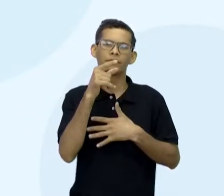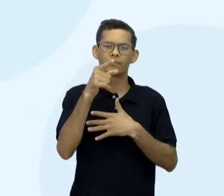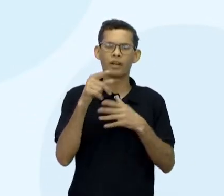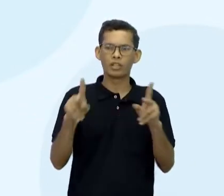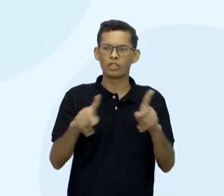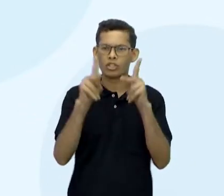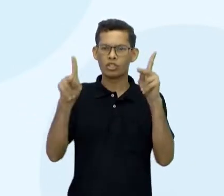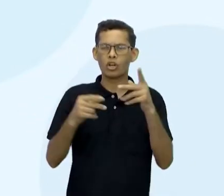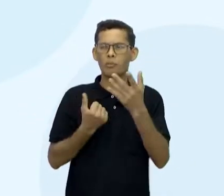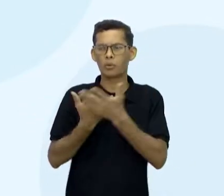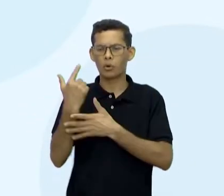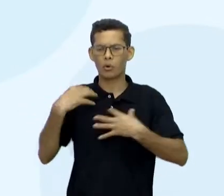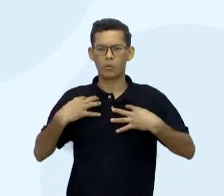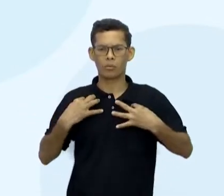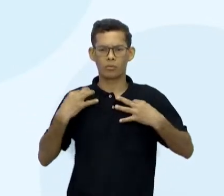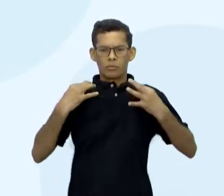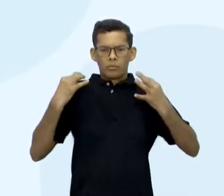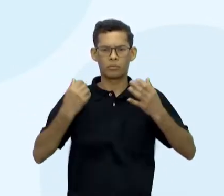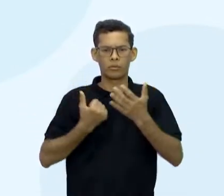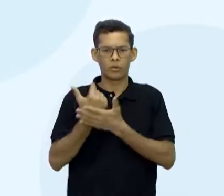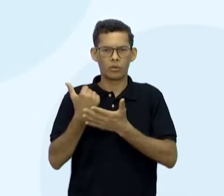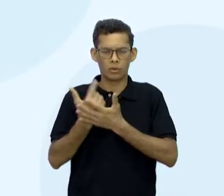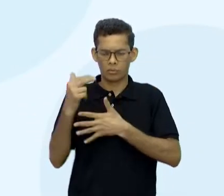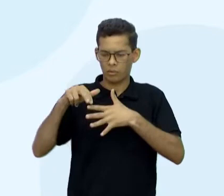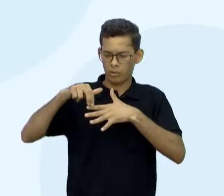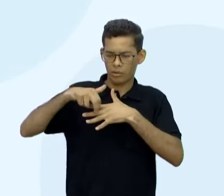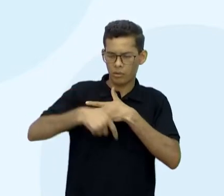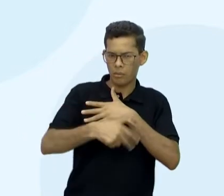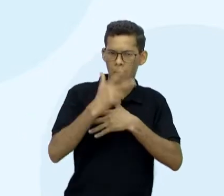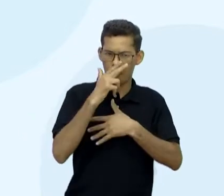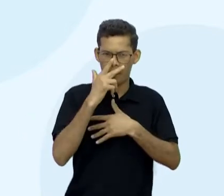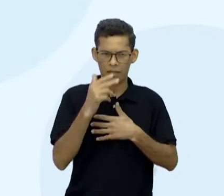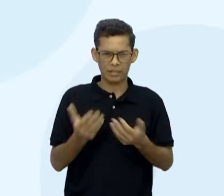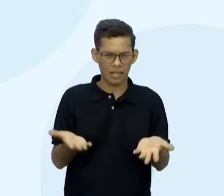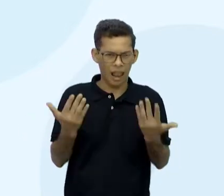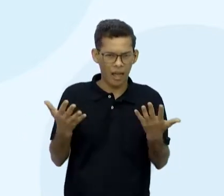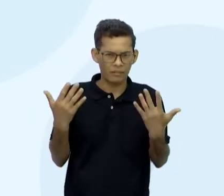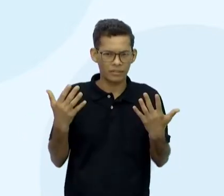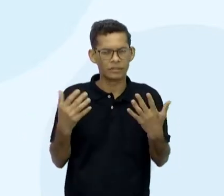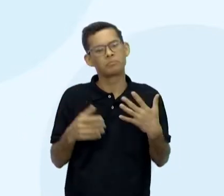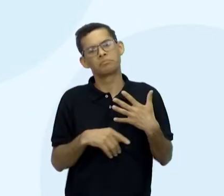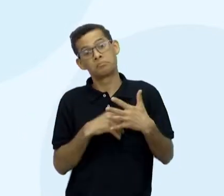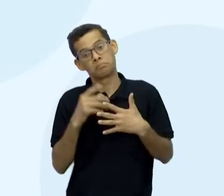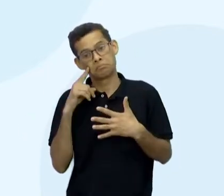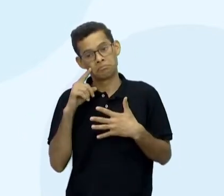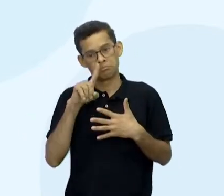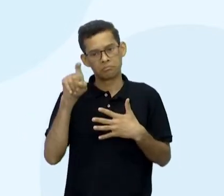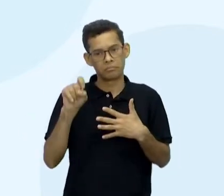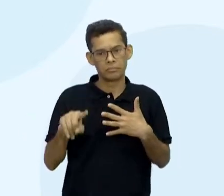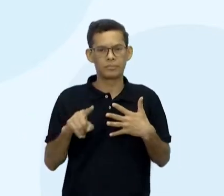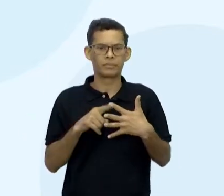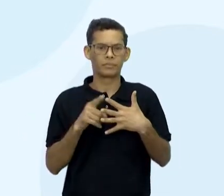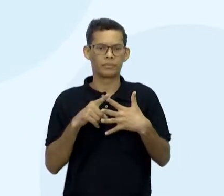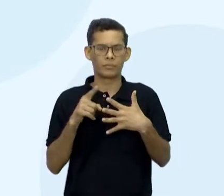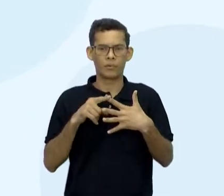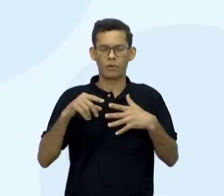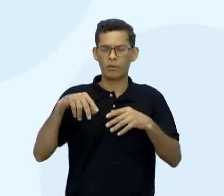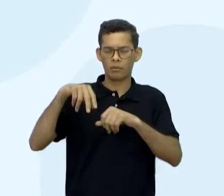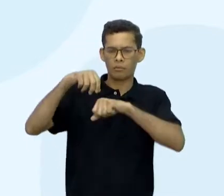roupa, você sente que você está com um peso menor? Um pezinho leve? Sei não, vamos ver. Pular de um